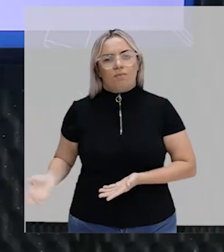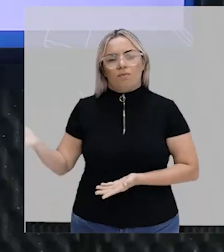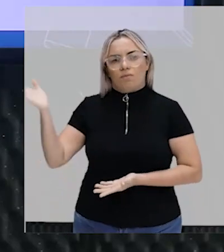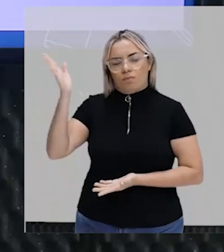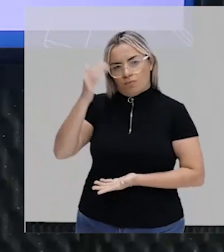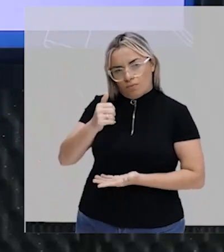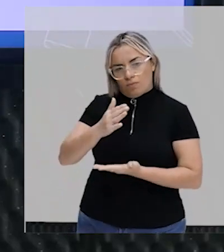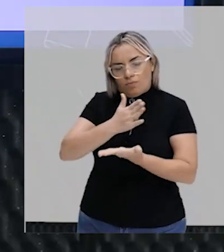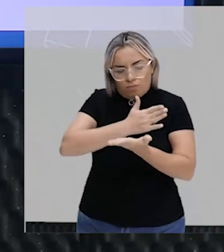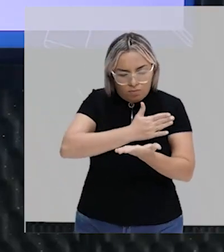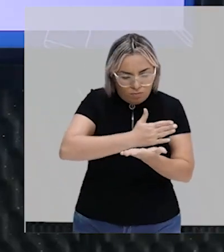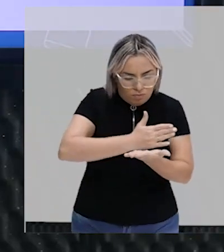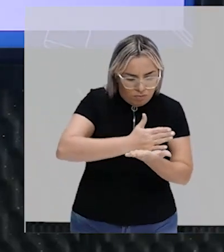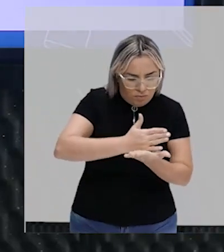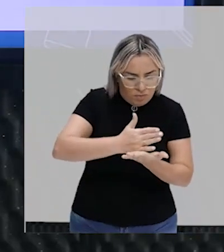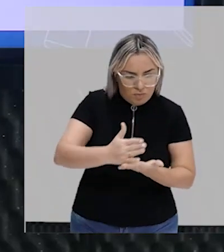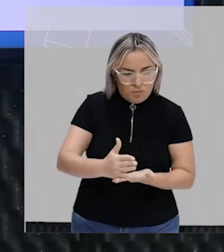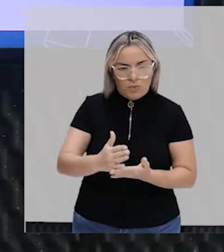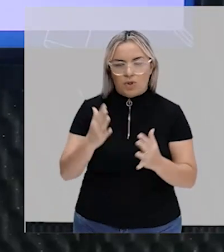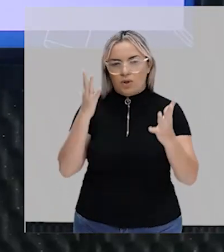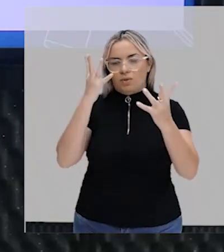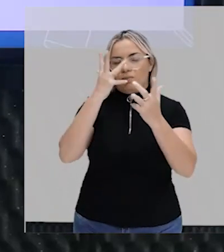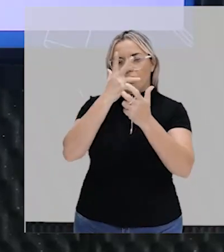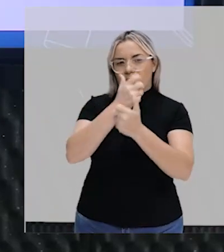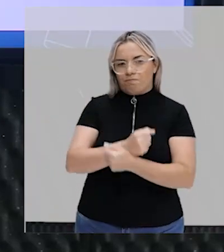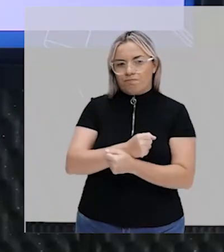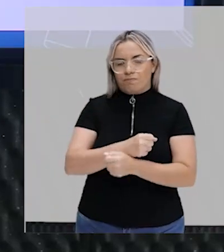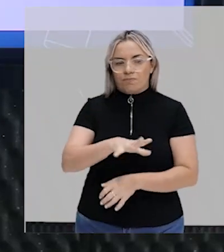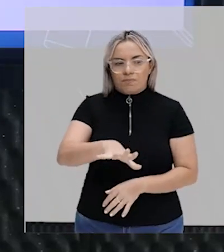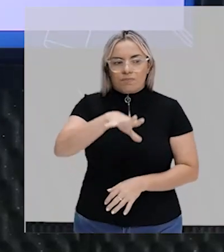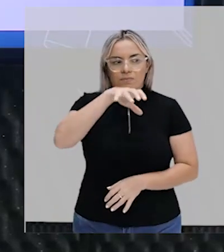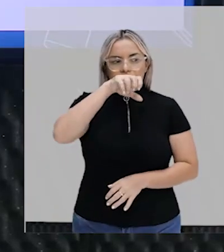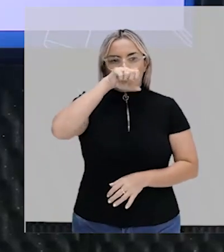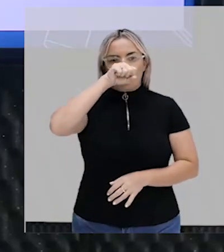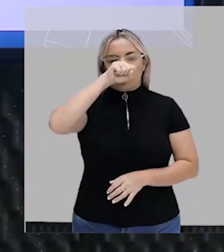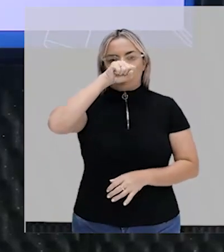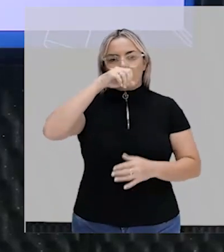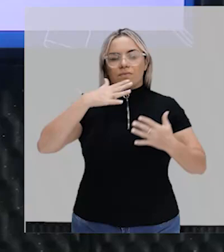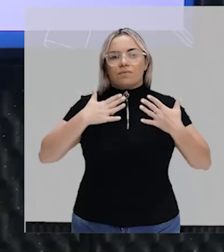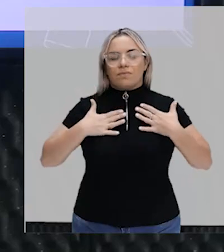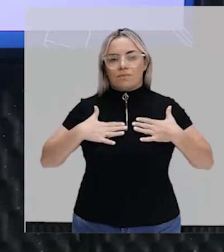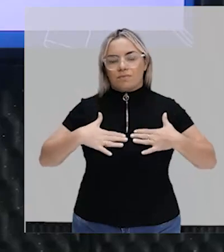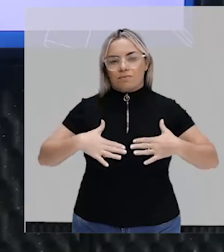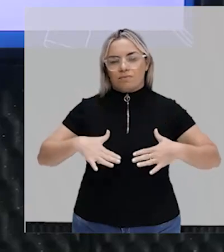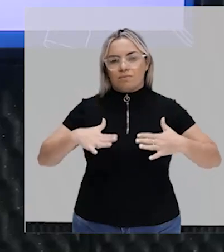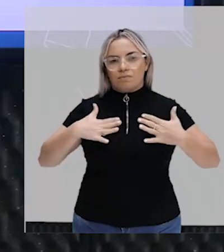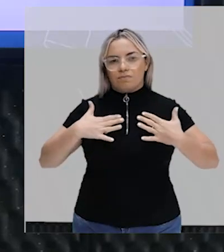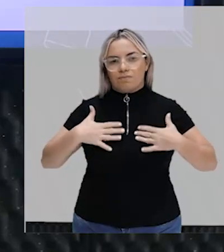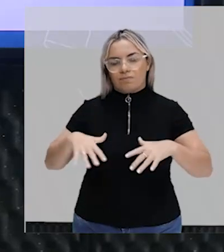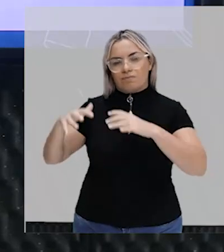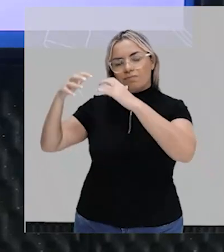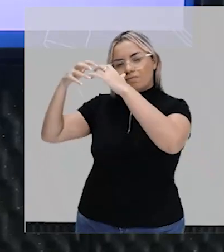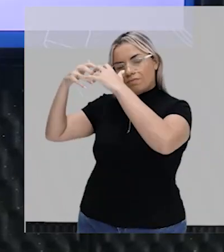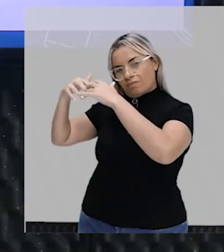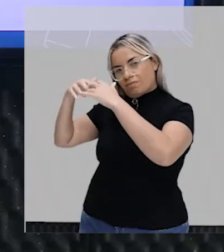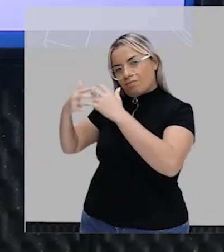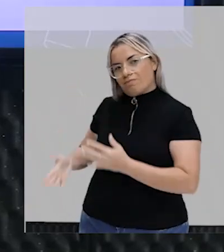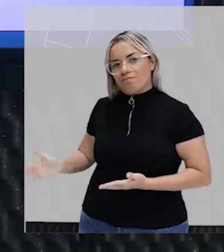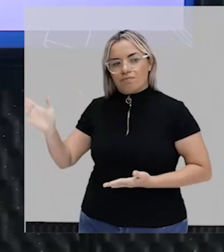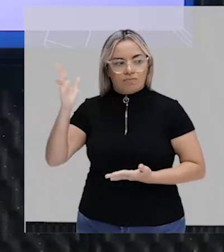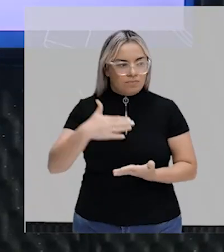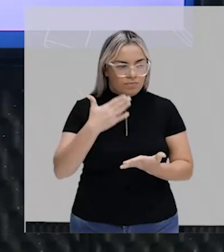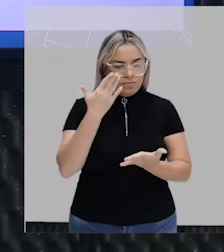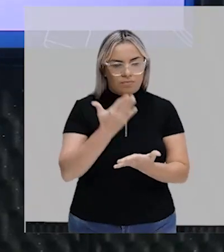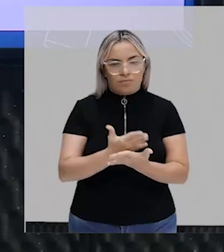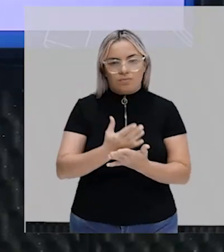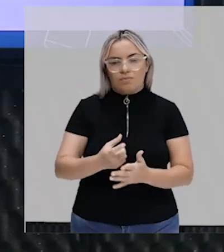delongas, para a gente começar aí com chave de ouro, dá aquela respirada, ó, oxigena teu cérebro e vamos para cima,